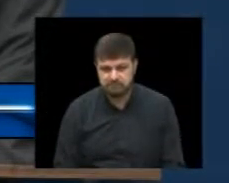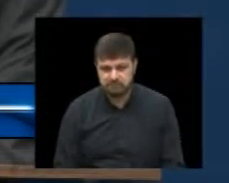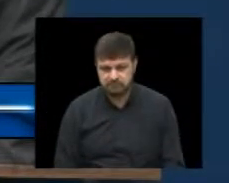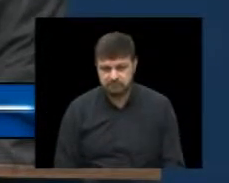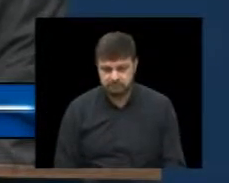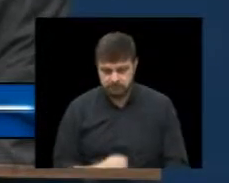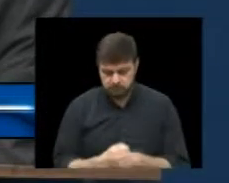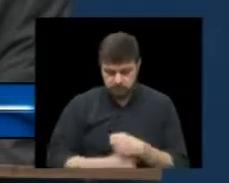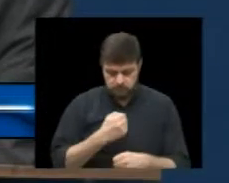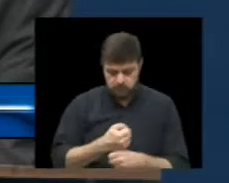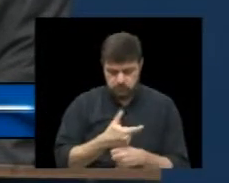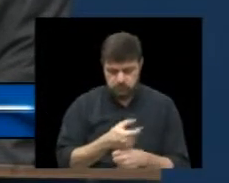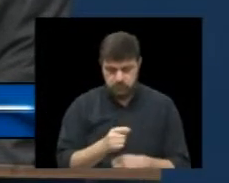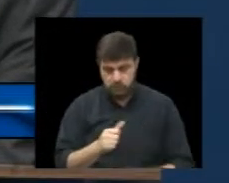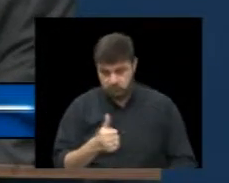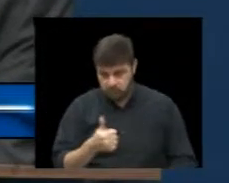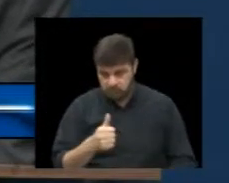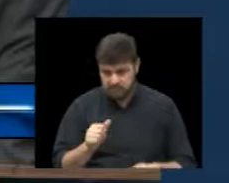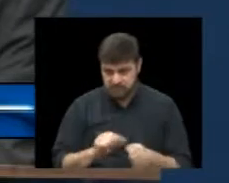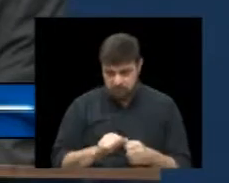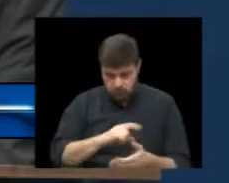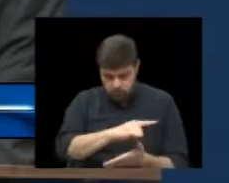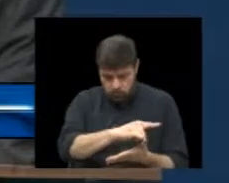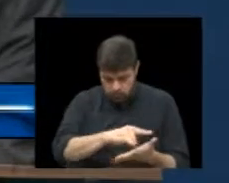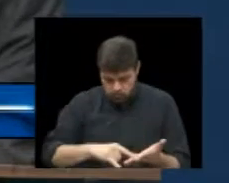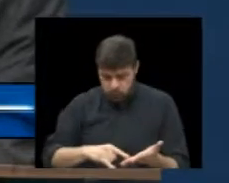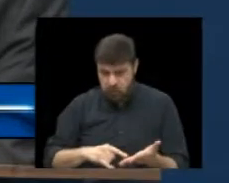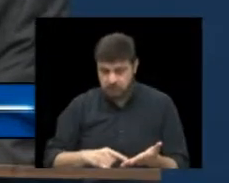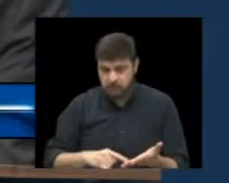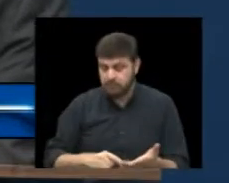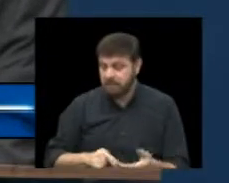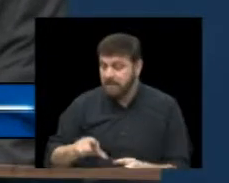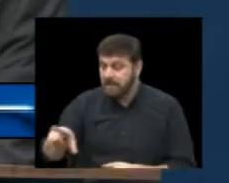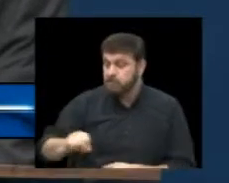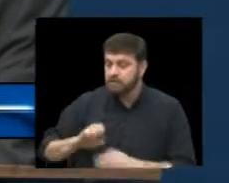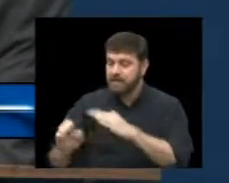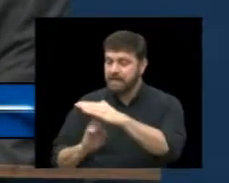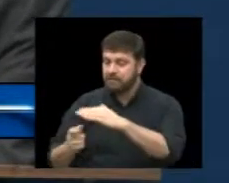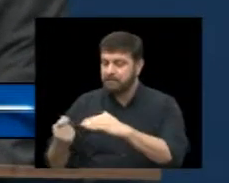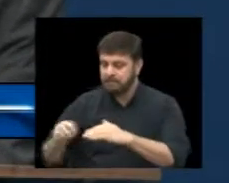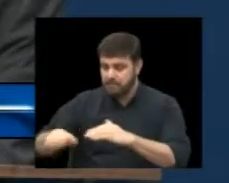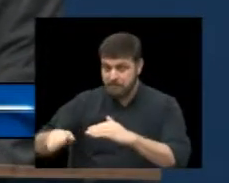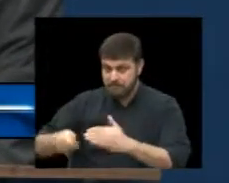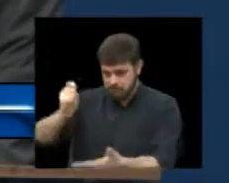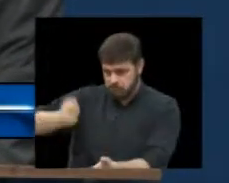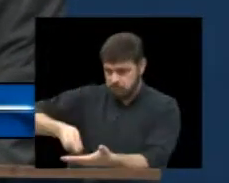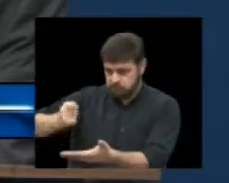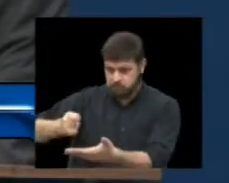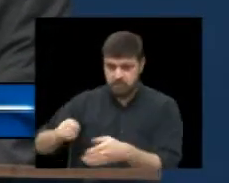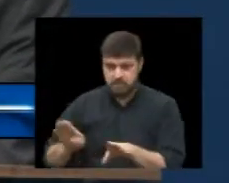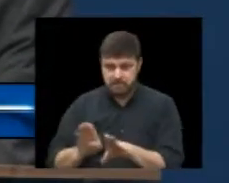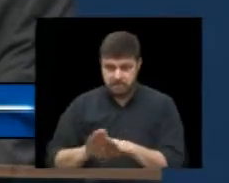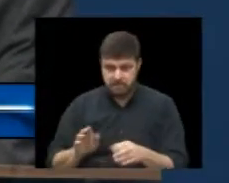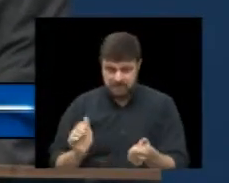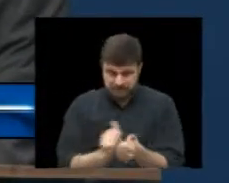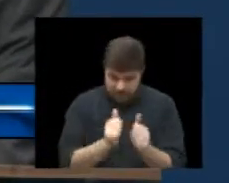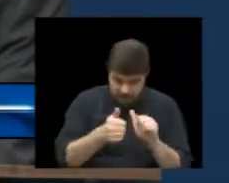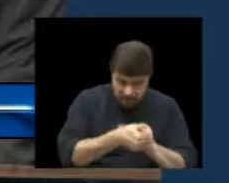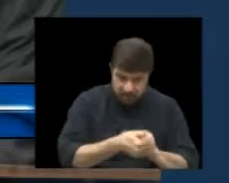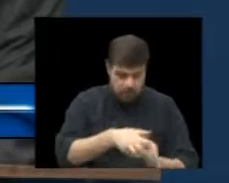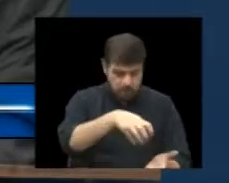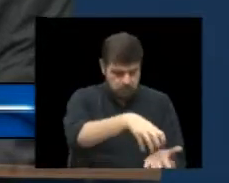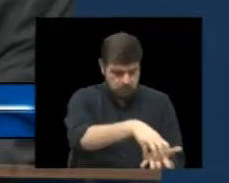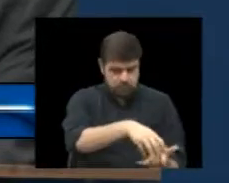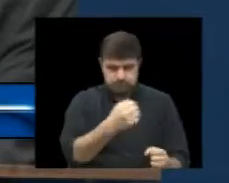Em 2011, foi feito o termo de autorização para o início da licitação. Em 2012, foi feito um termo de ajustamento de conduta para garantir a construção do